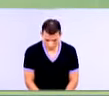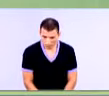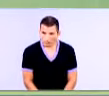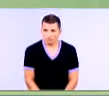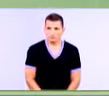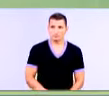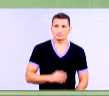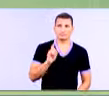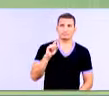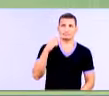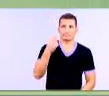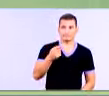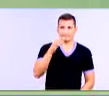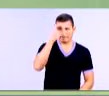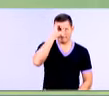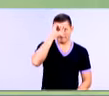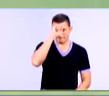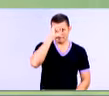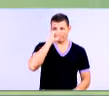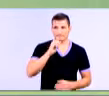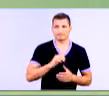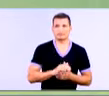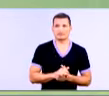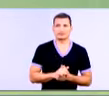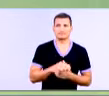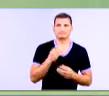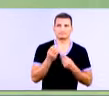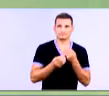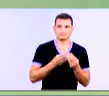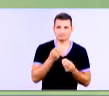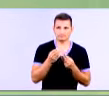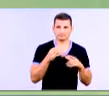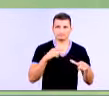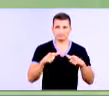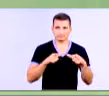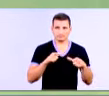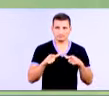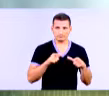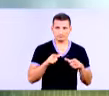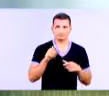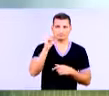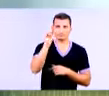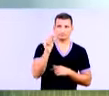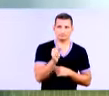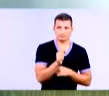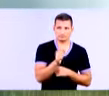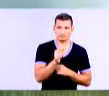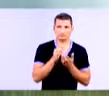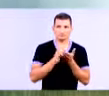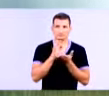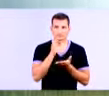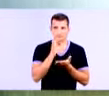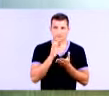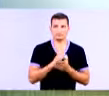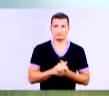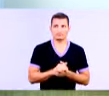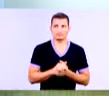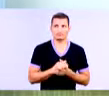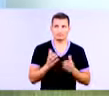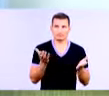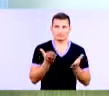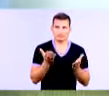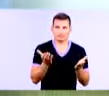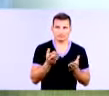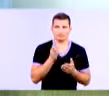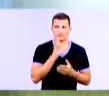Após nós aprendermos, gente, como trabalhar com o Eclipse, com Java, agora a gente vai